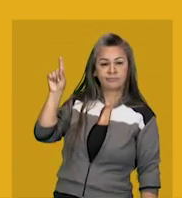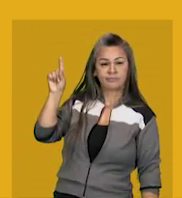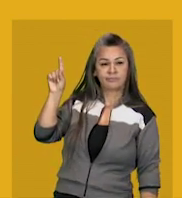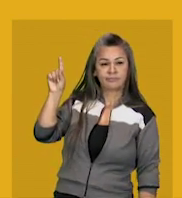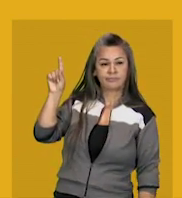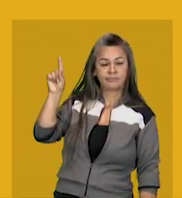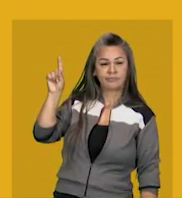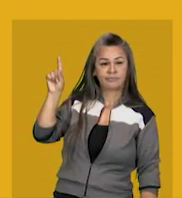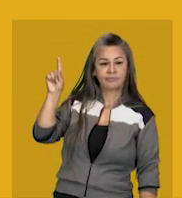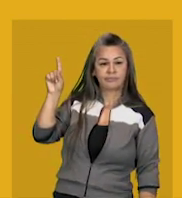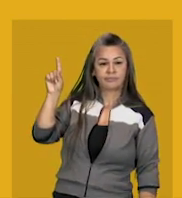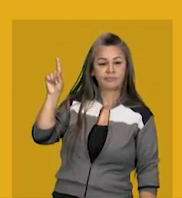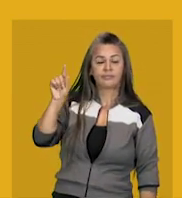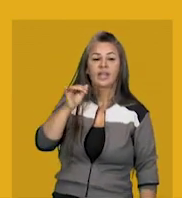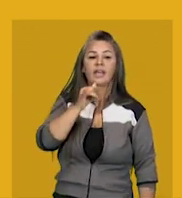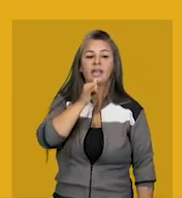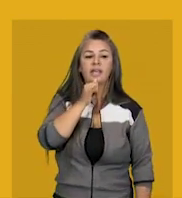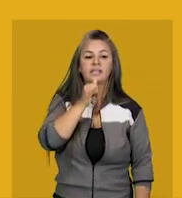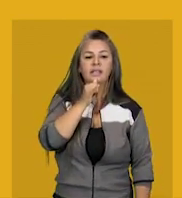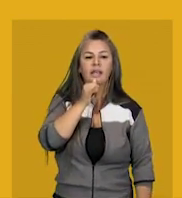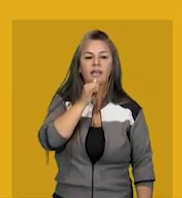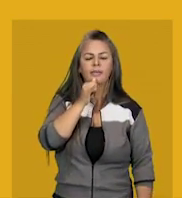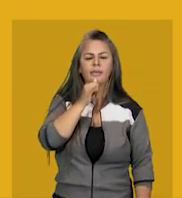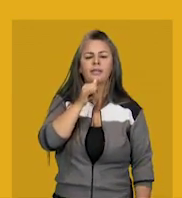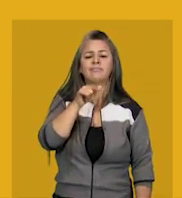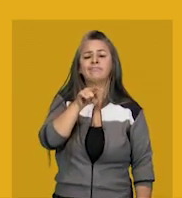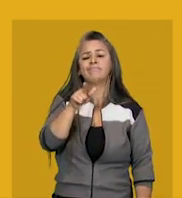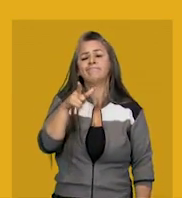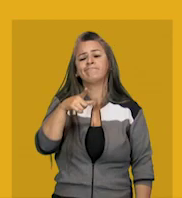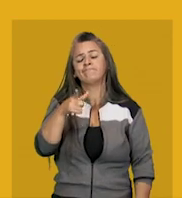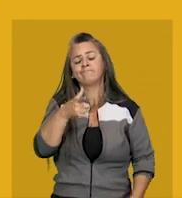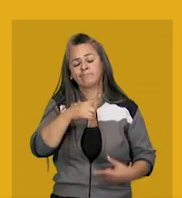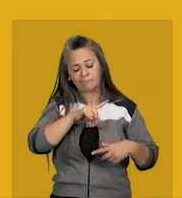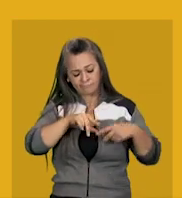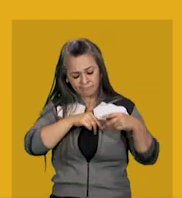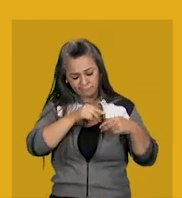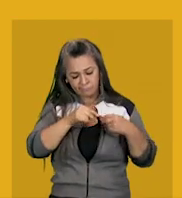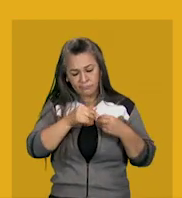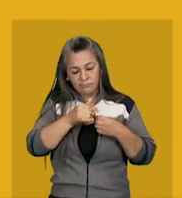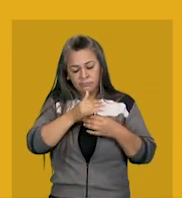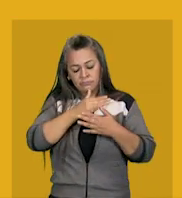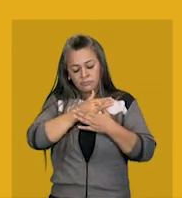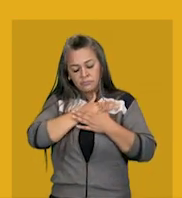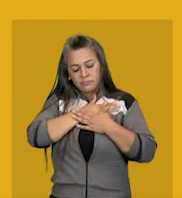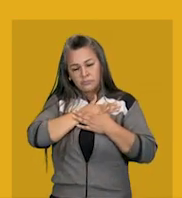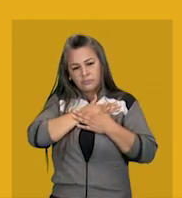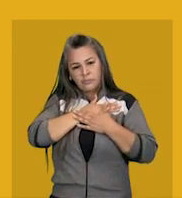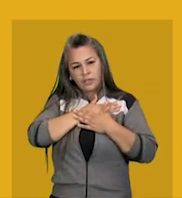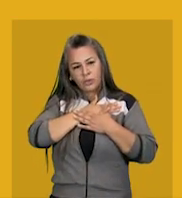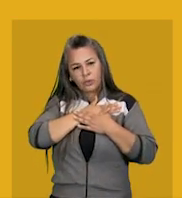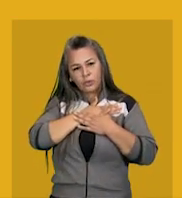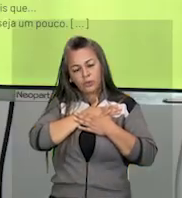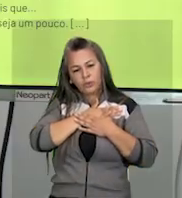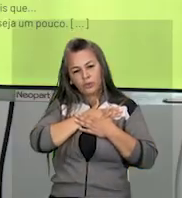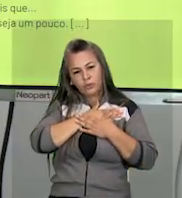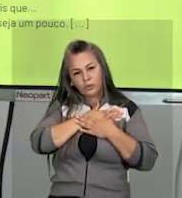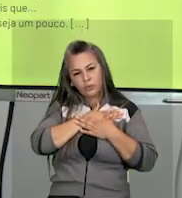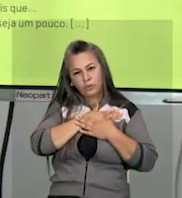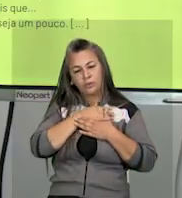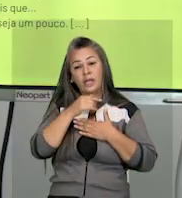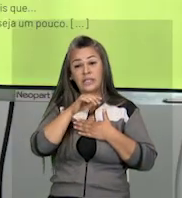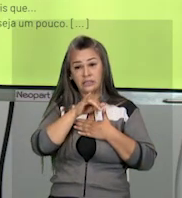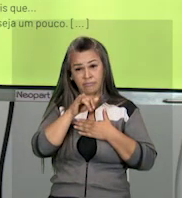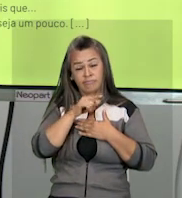né? Ou queira usar. Como estivesse de luto, não nos recebeu. Quer dizer, ele estava de luto. A causa